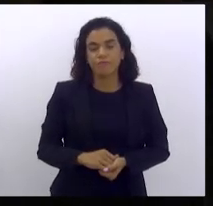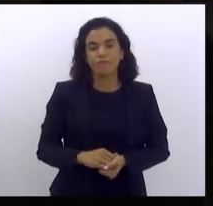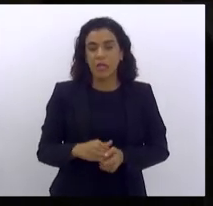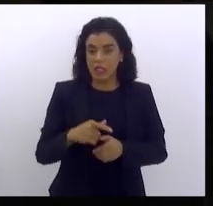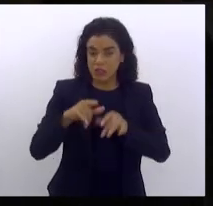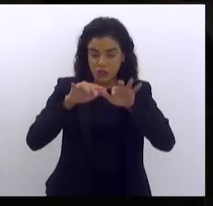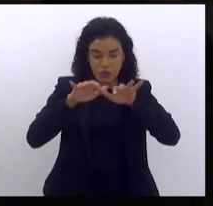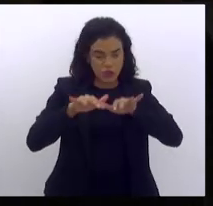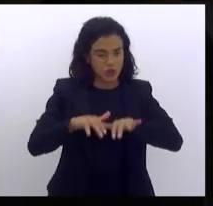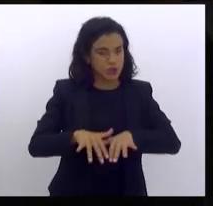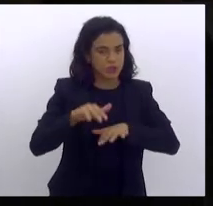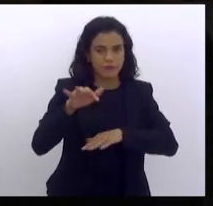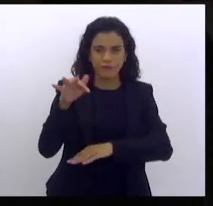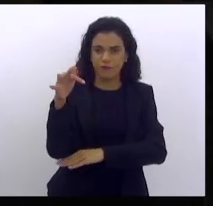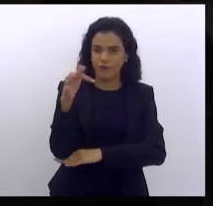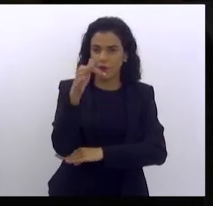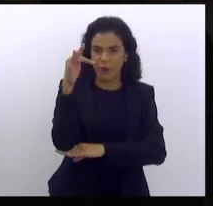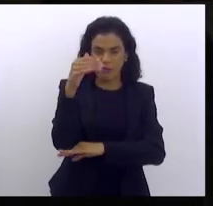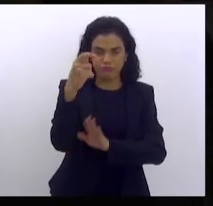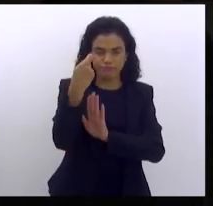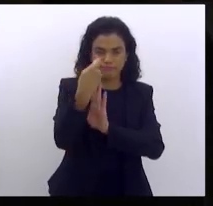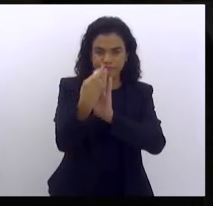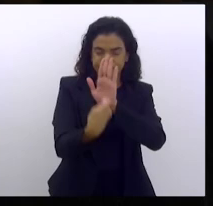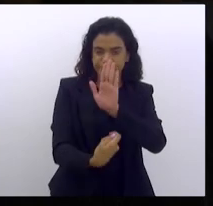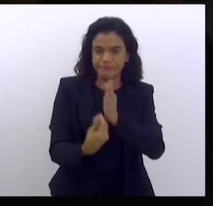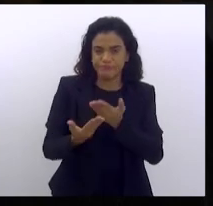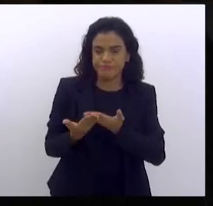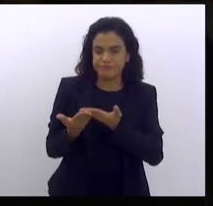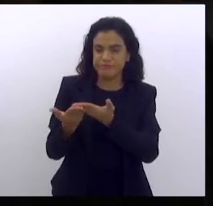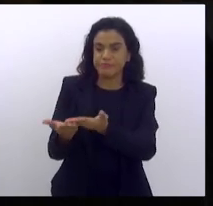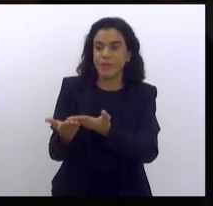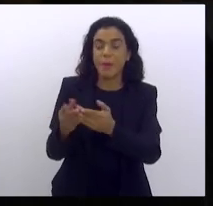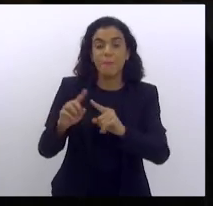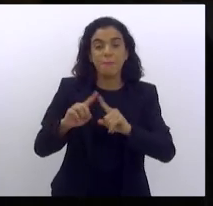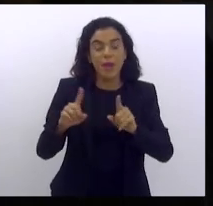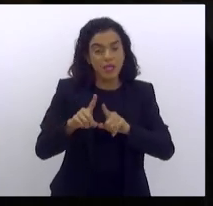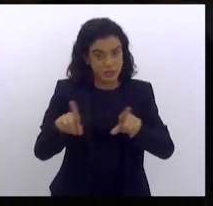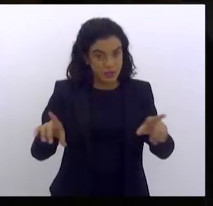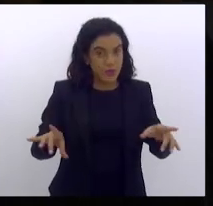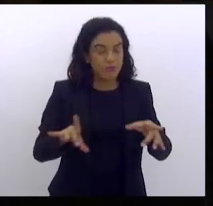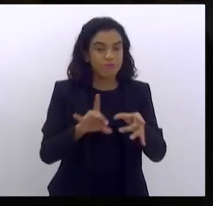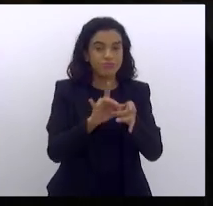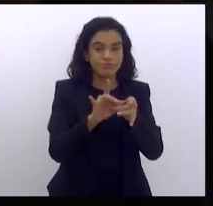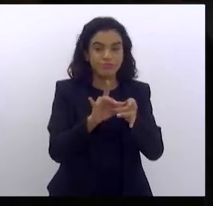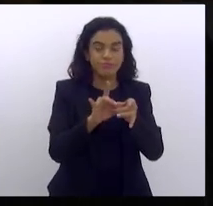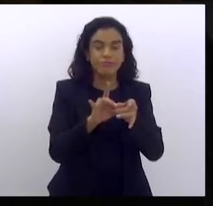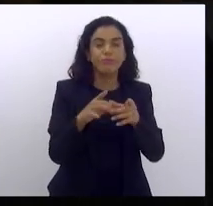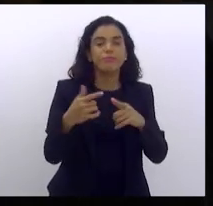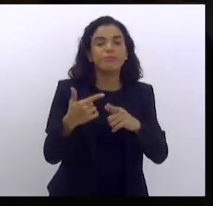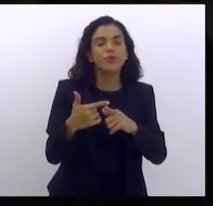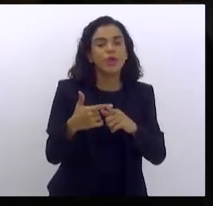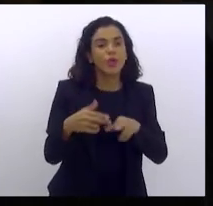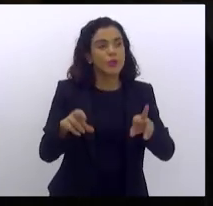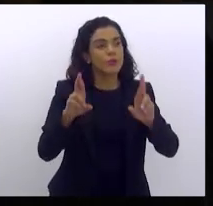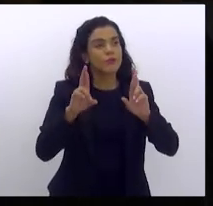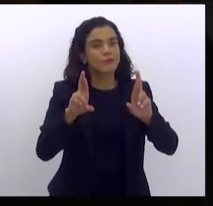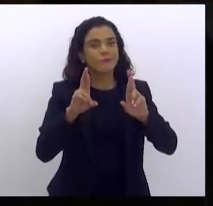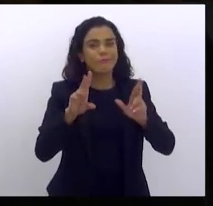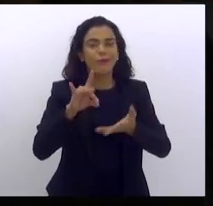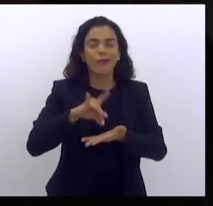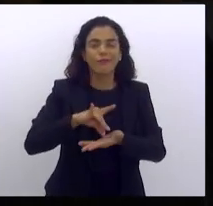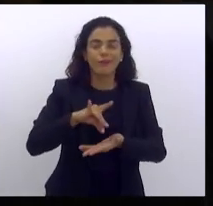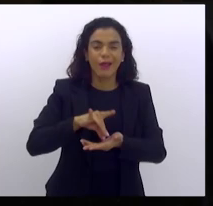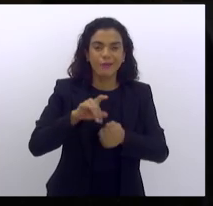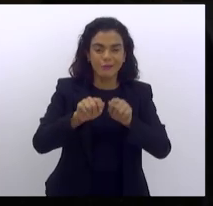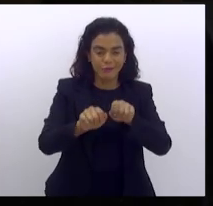escrita, formal, como eu costumo dizer. Mas eu me associo, né, porque tomara mesmo que